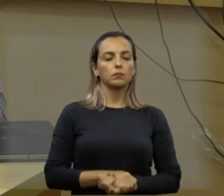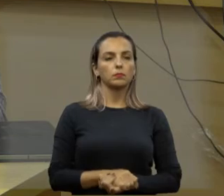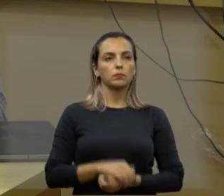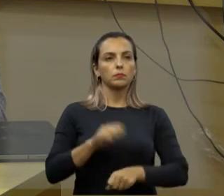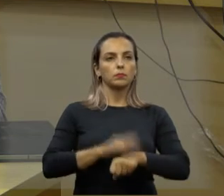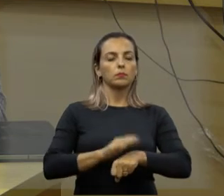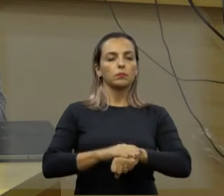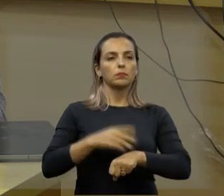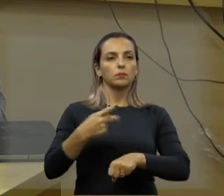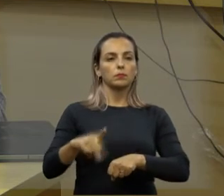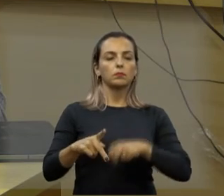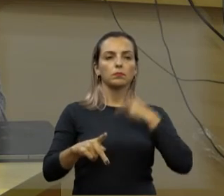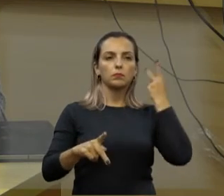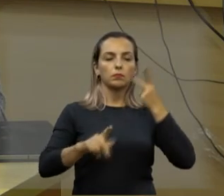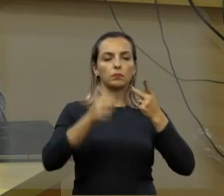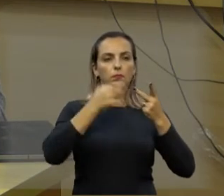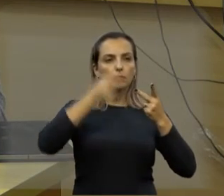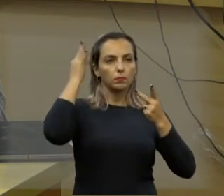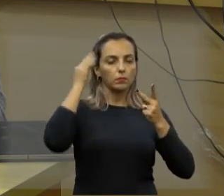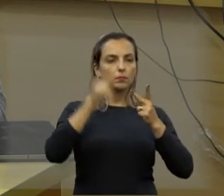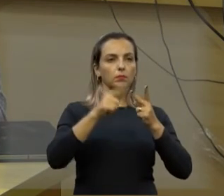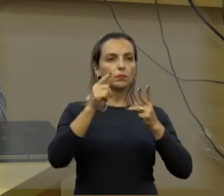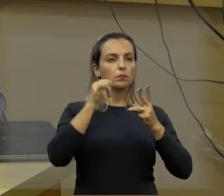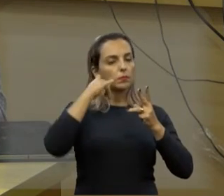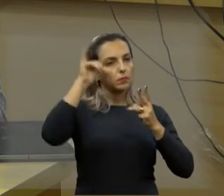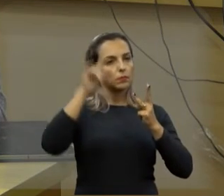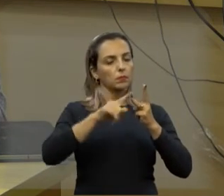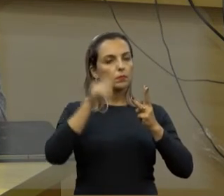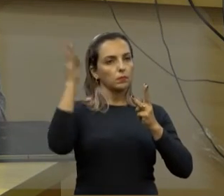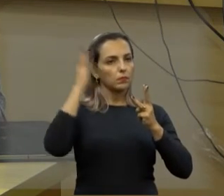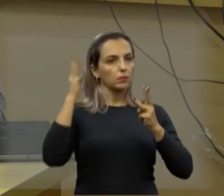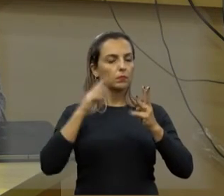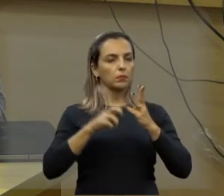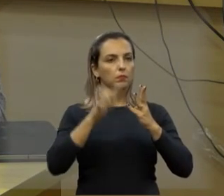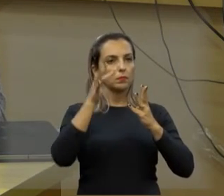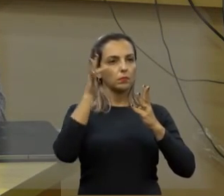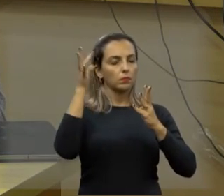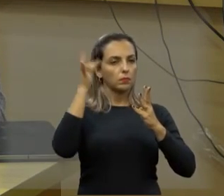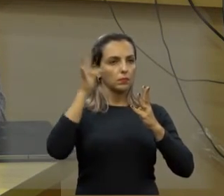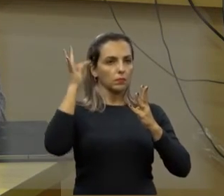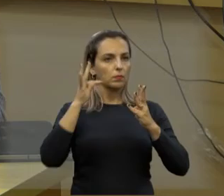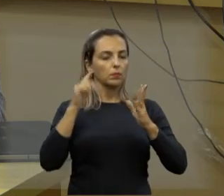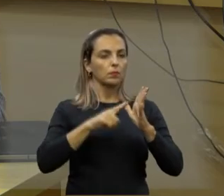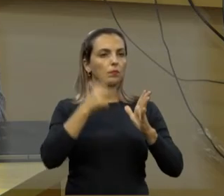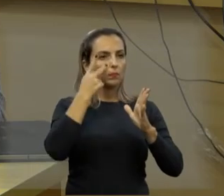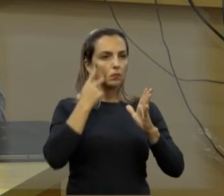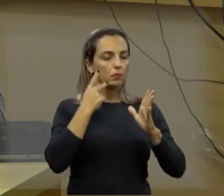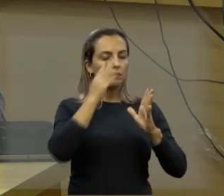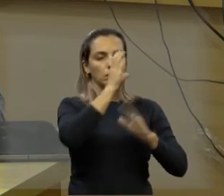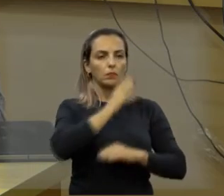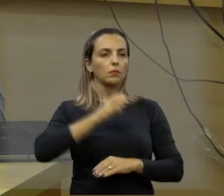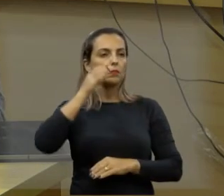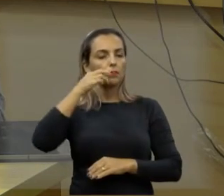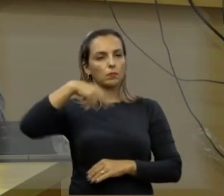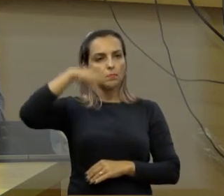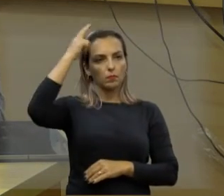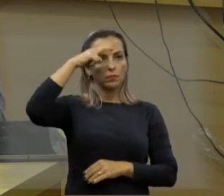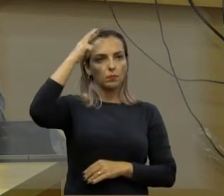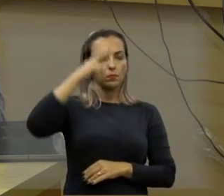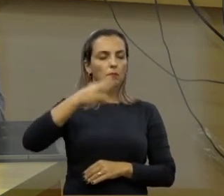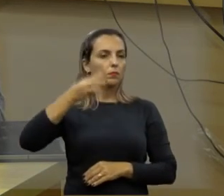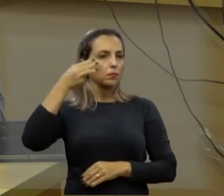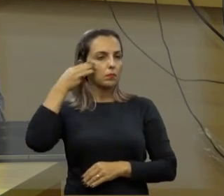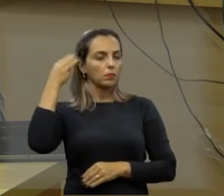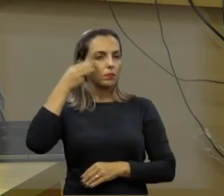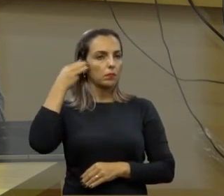iniciativa dos vereadores Fábio Gilio Aluísio boi e Felipe Brunelli Tainara Faria Paulo Landim João Clemente Rafael de Angeli